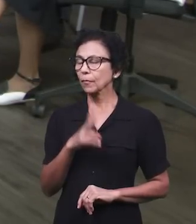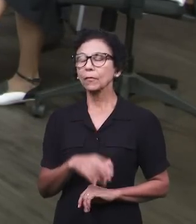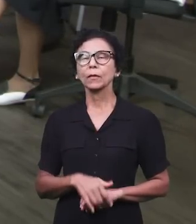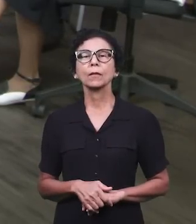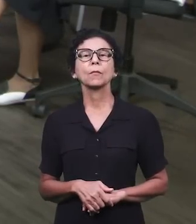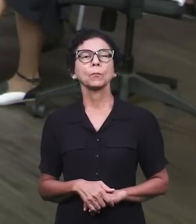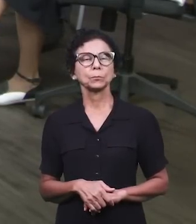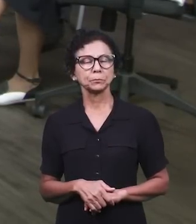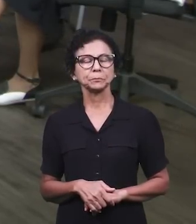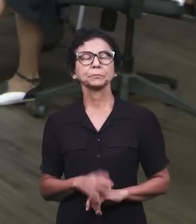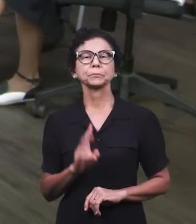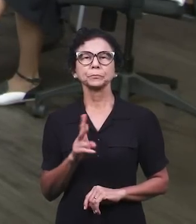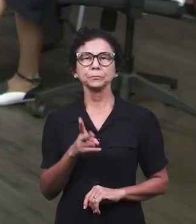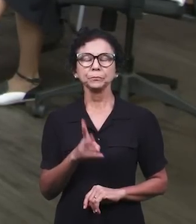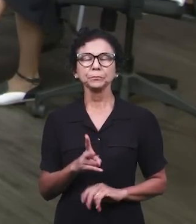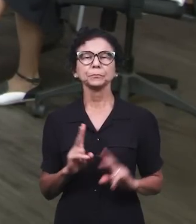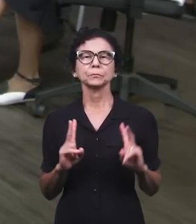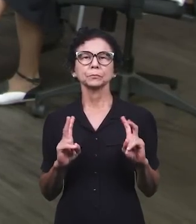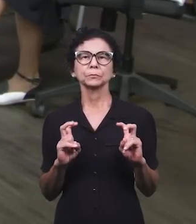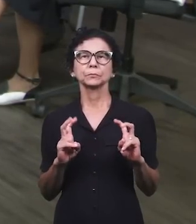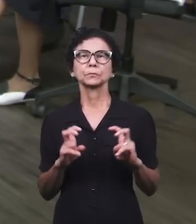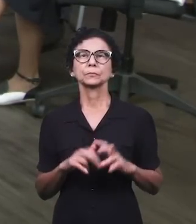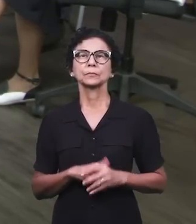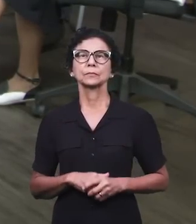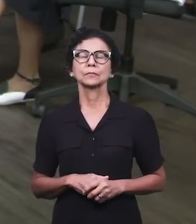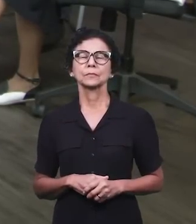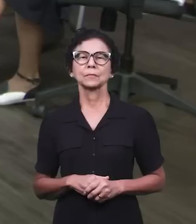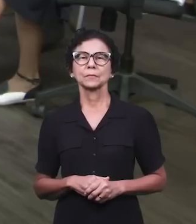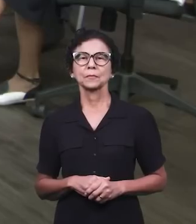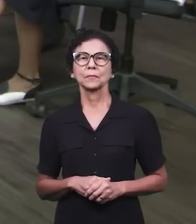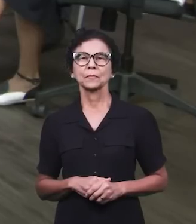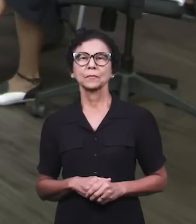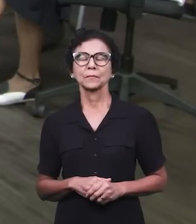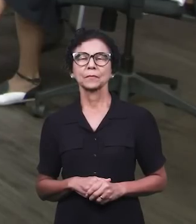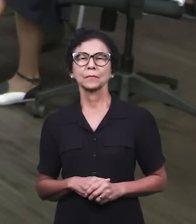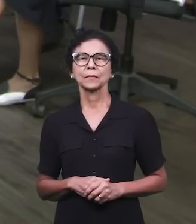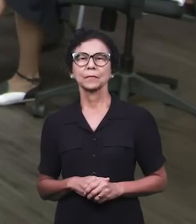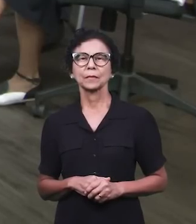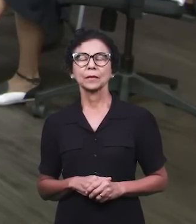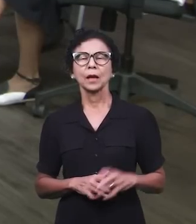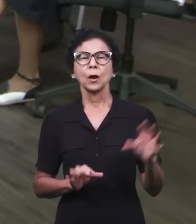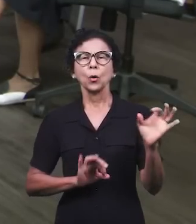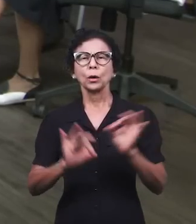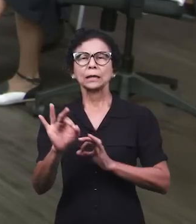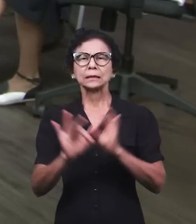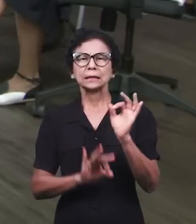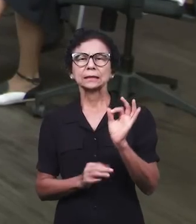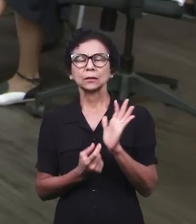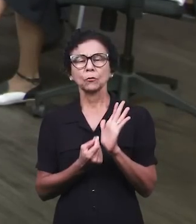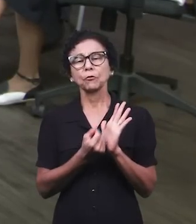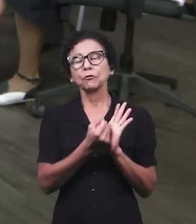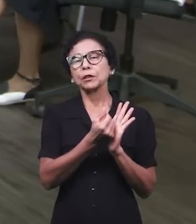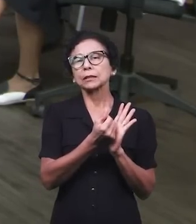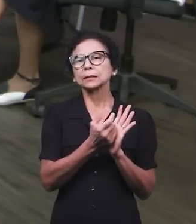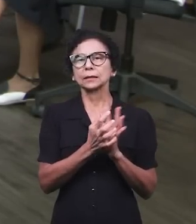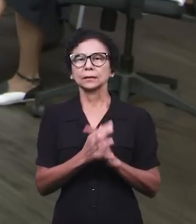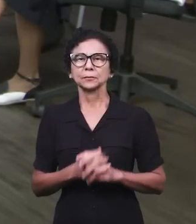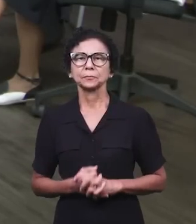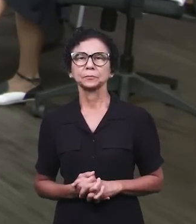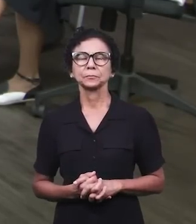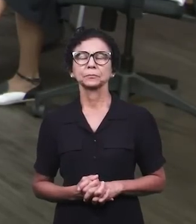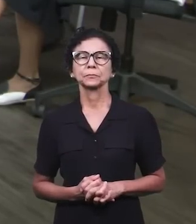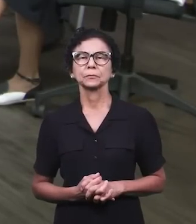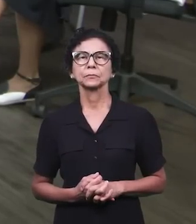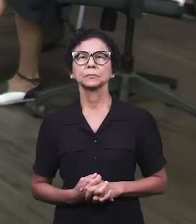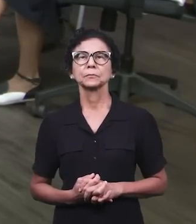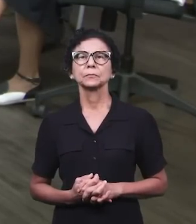Sim, vamos dar continuidade ao tema que é a vida financeira, o planejamento da vida financeira. Muito e nós bem. vamos começar